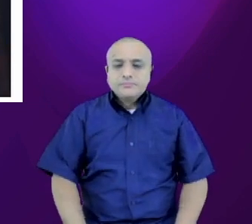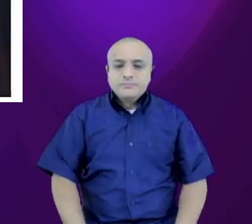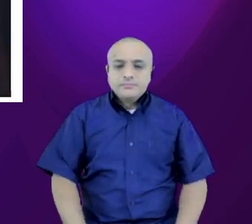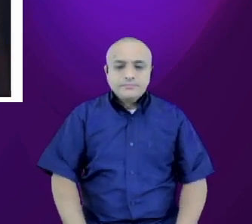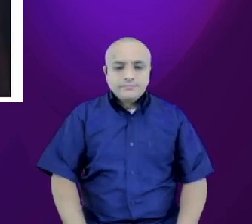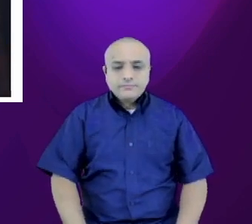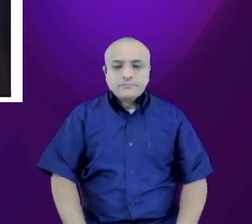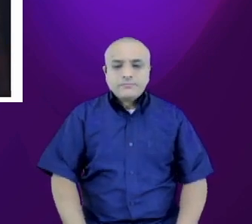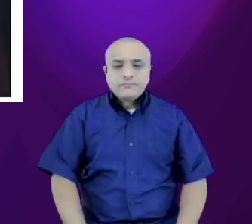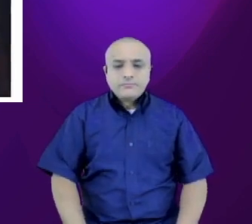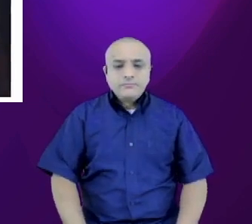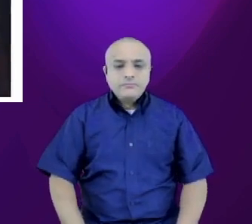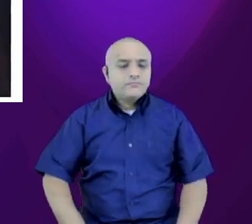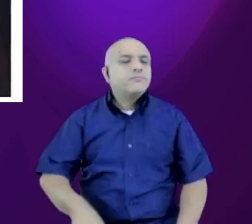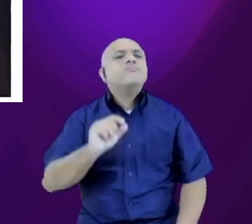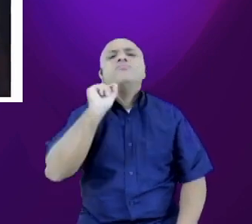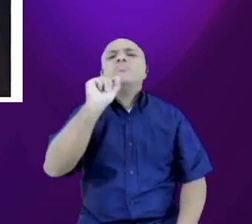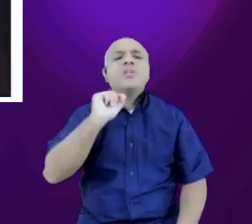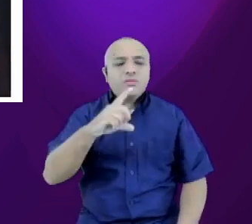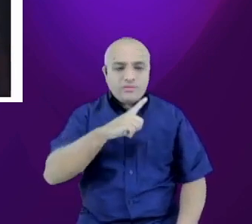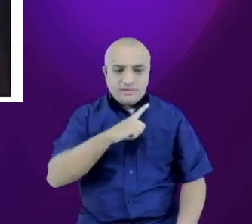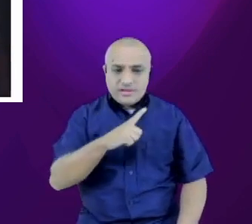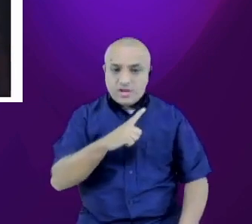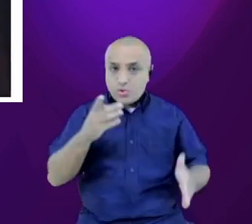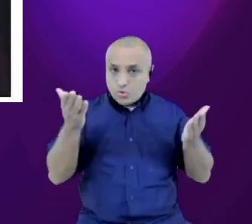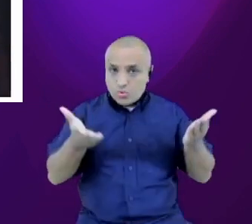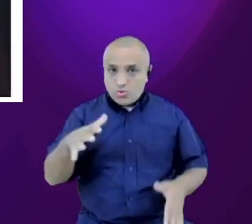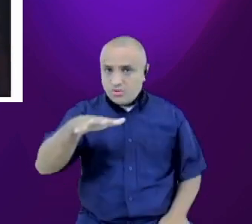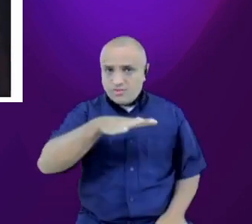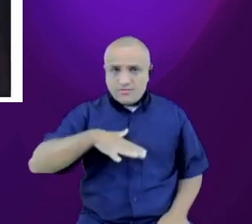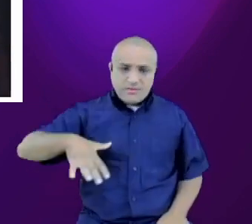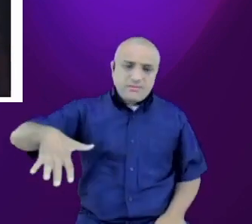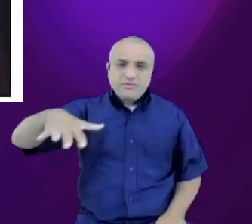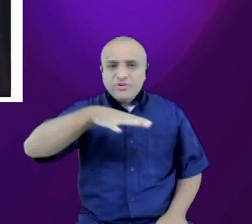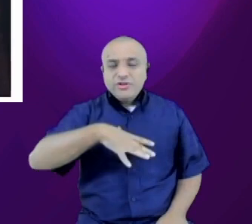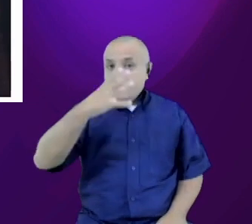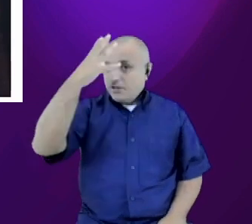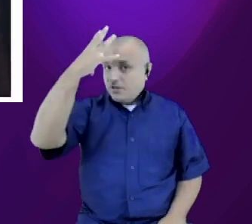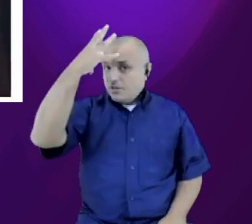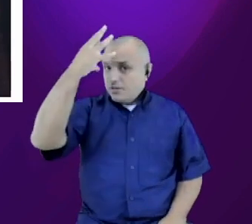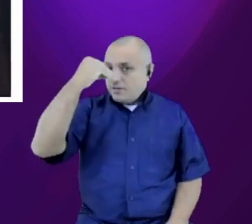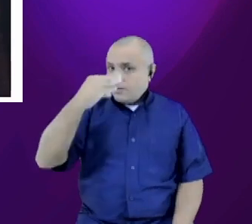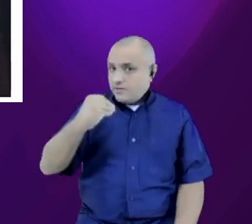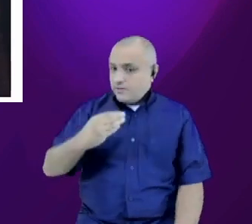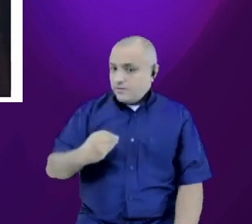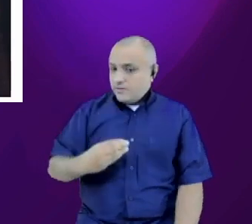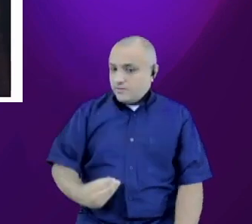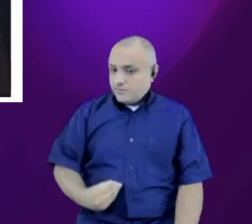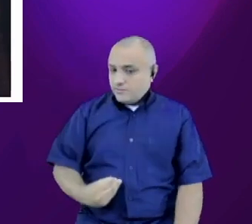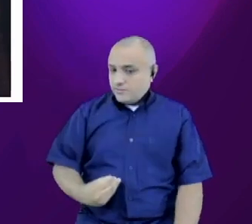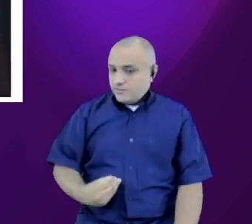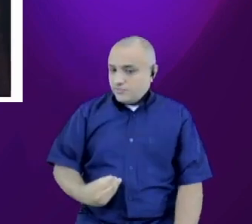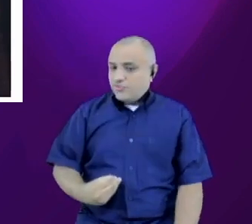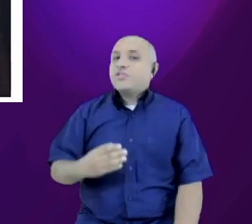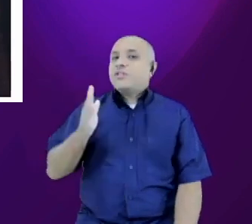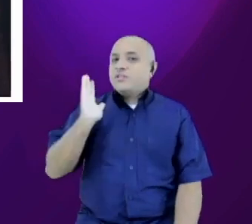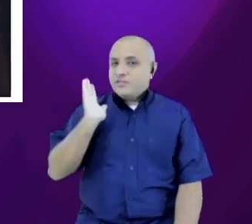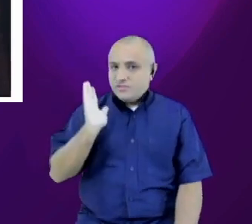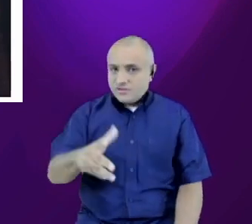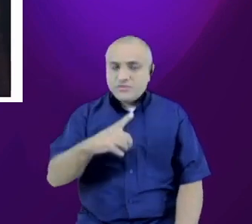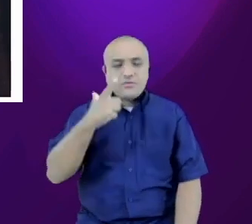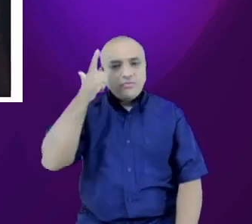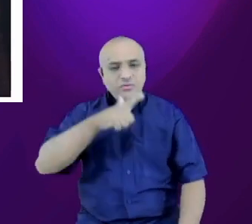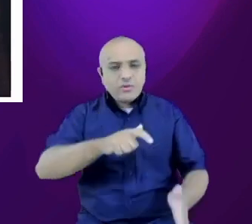Então, o que a gente tem hoje no cenário da radiologia? A gente consegue, isso já é uma realidade. Eu consigo ter o laudo